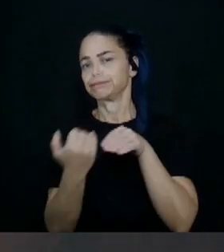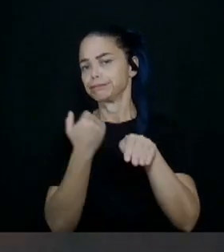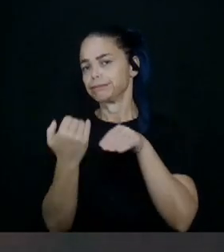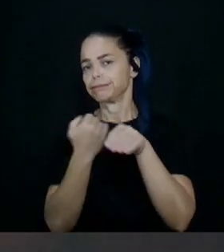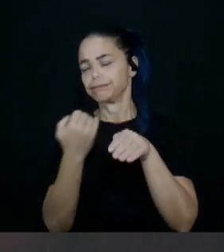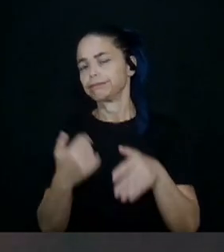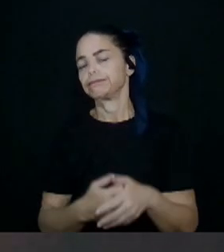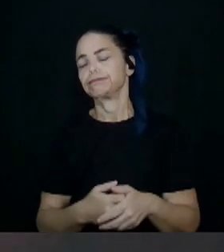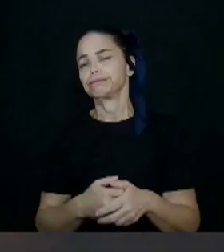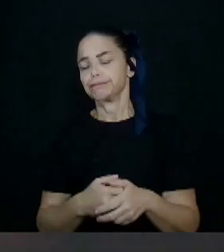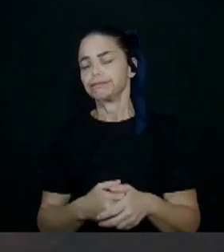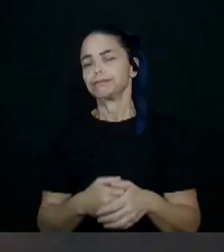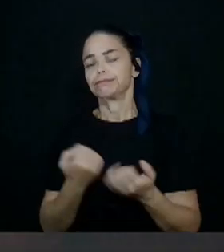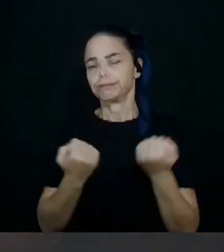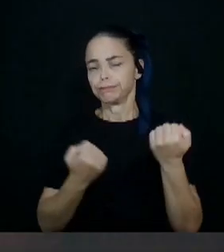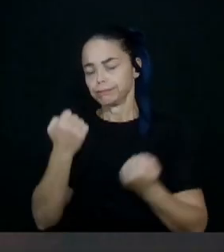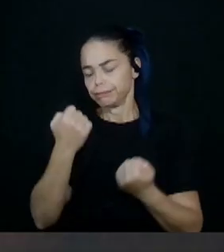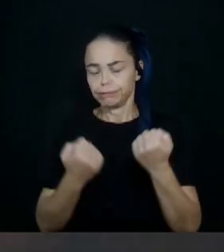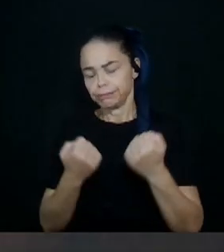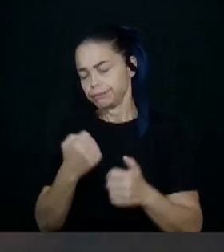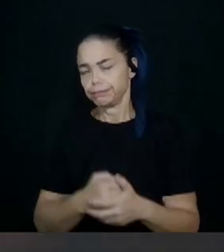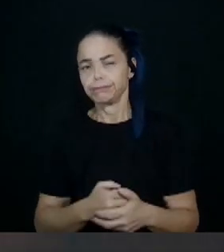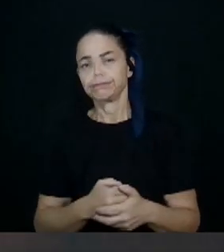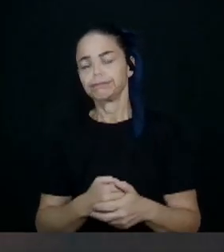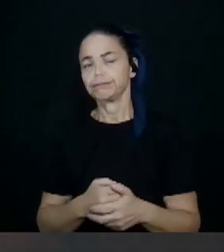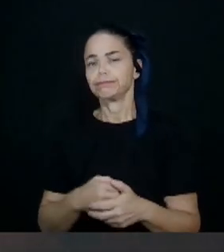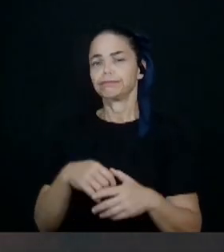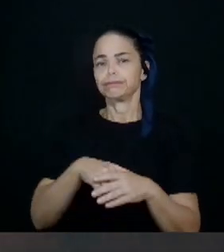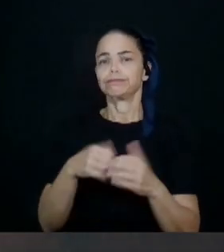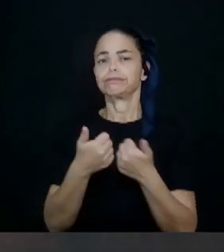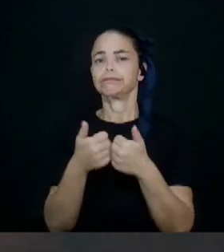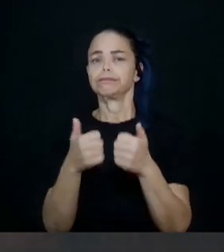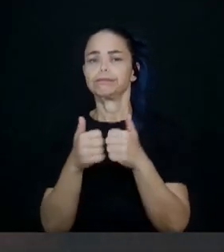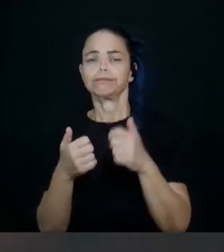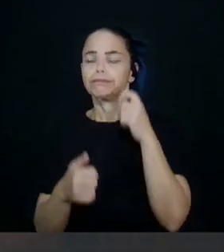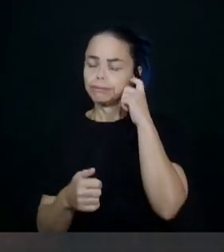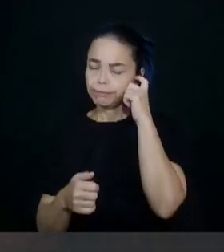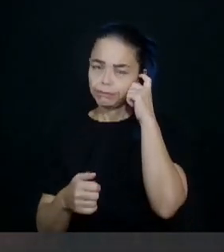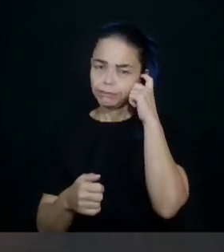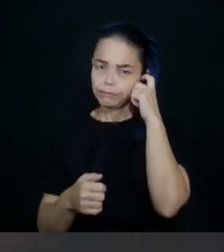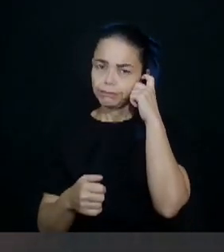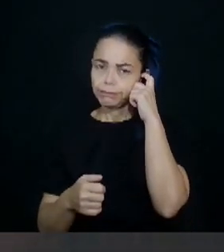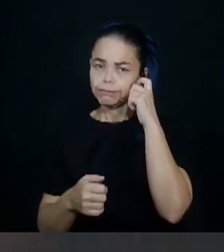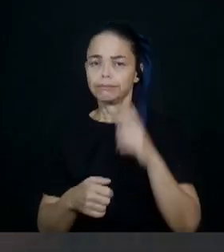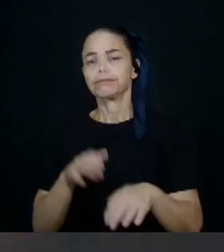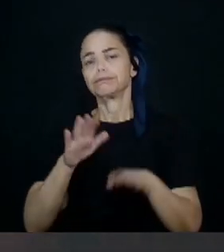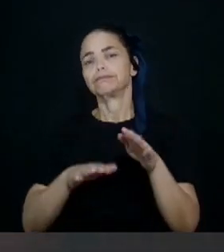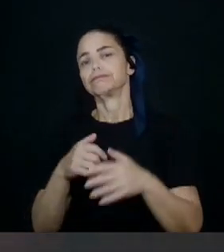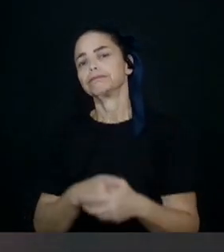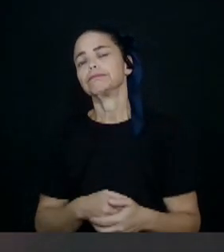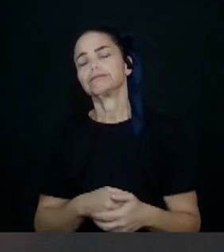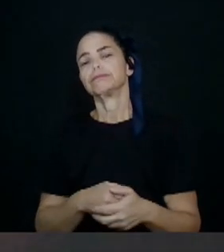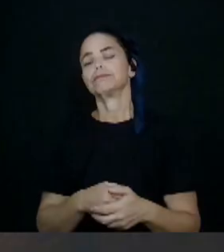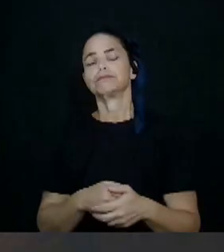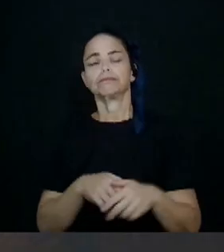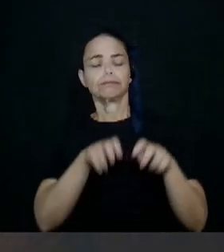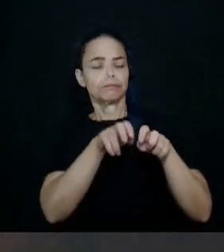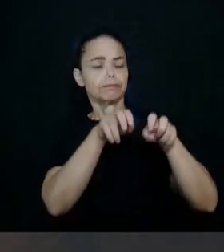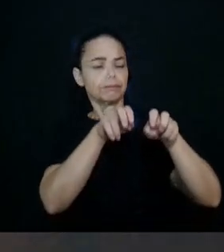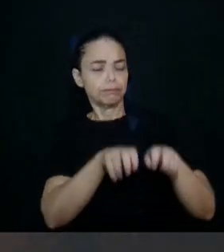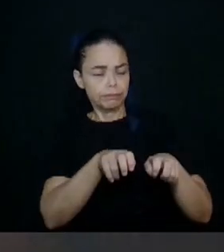lá dirigindo, ou até mesmo dentro do ônibus, você estressa. E às vezes até com quem está do lado, ou quem